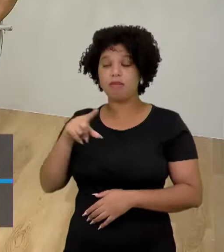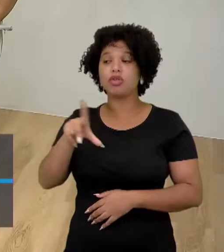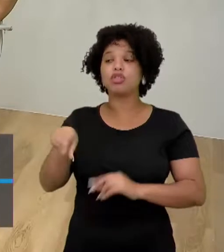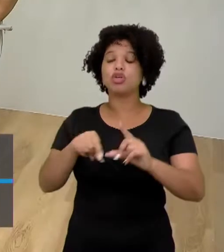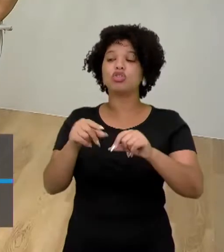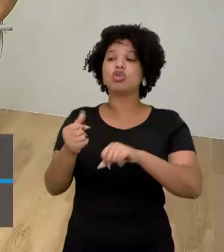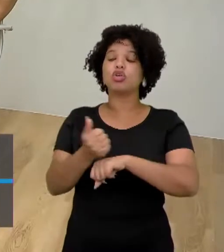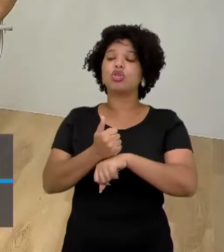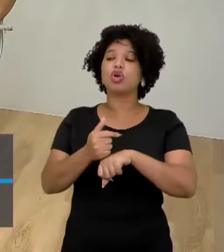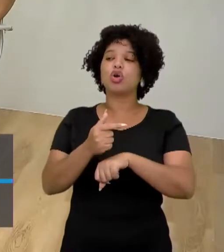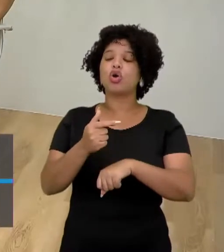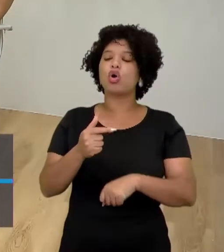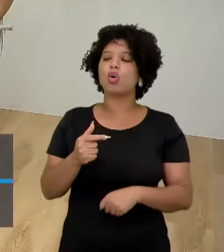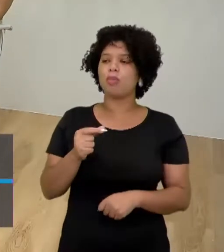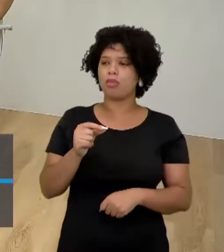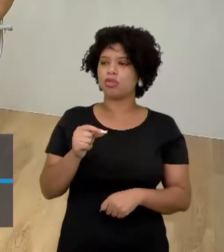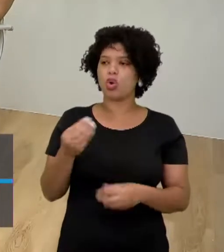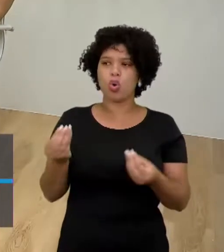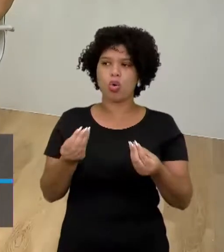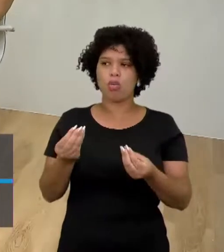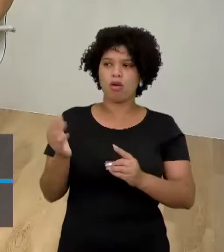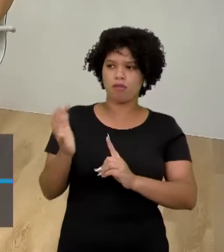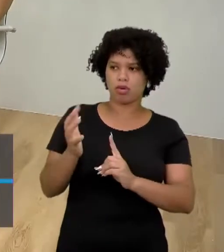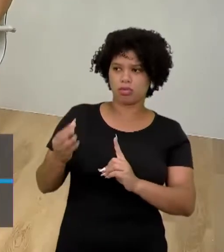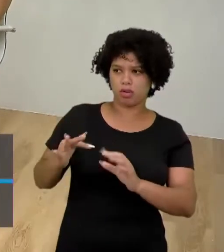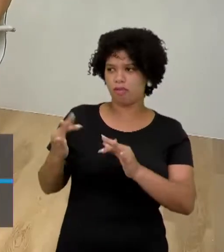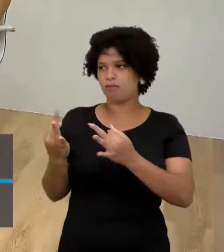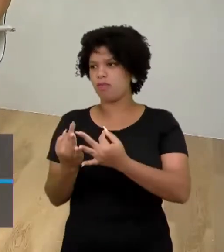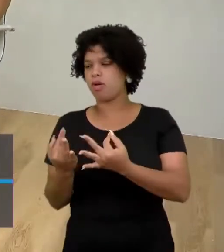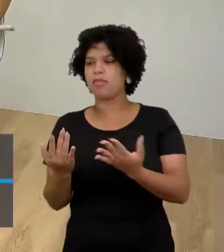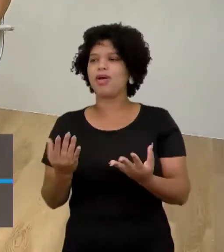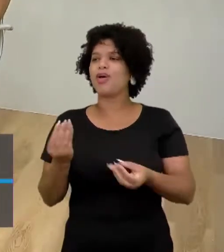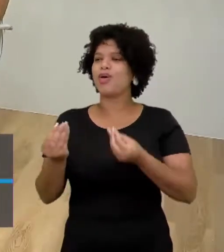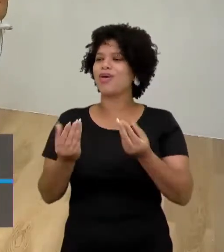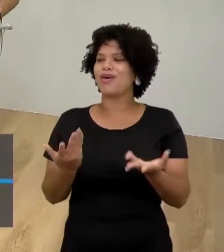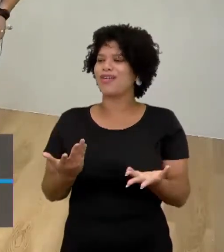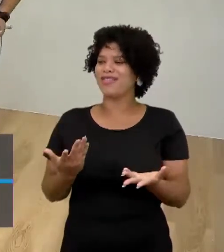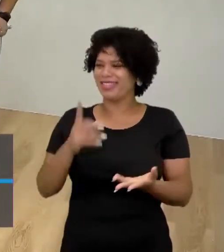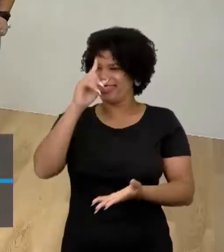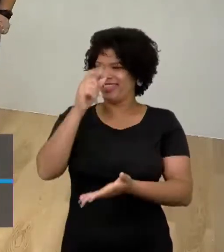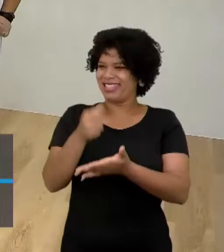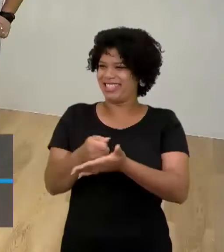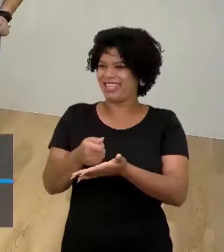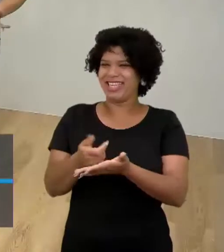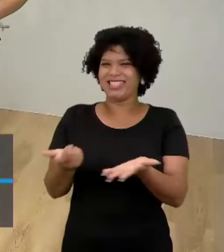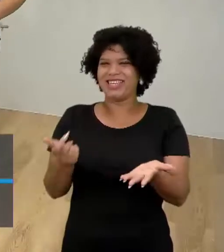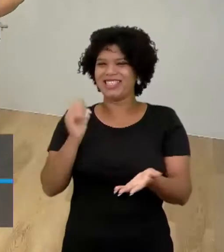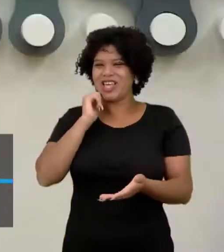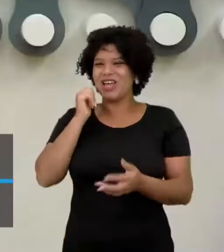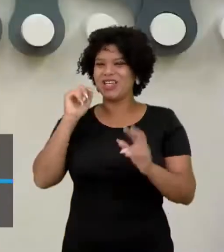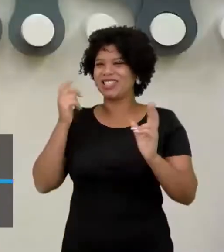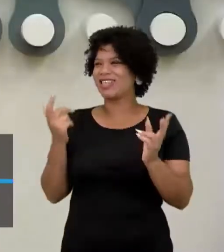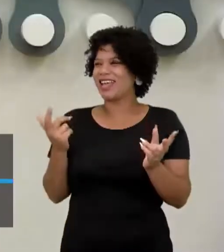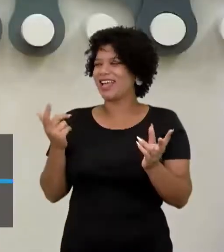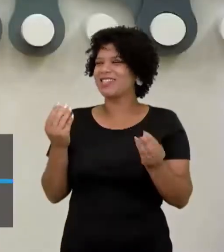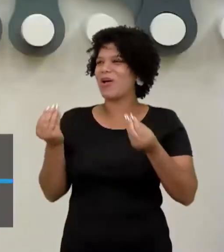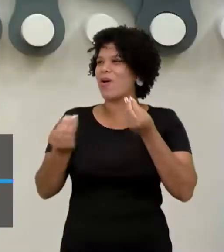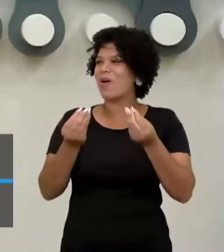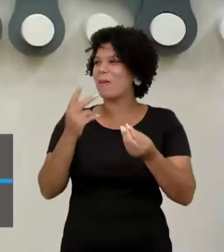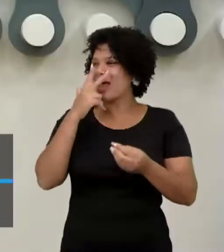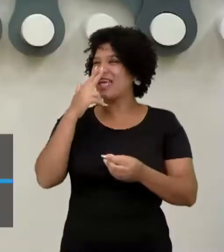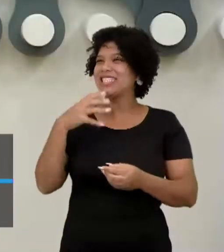escolha profissional? Você teve influência da família? Como é que você caiu nas ciências sociais? Que paraquedas foi